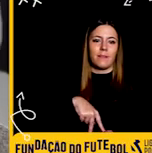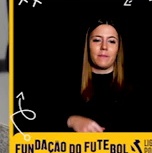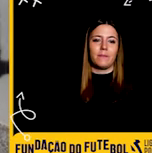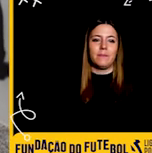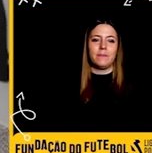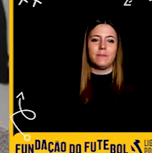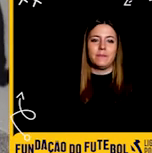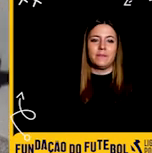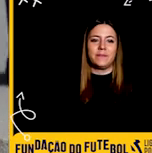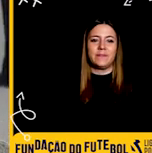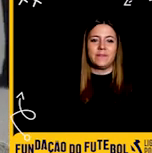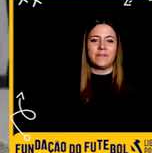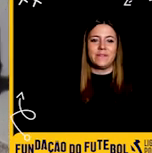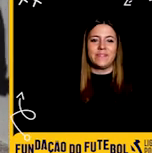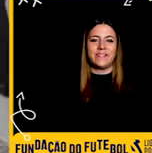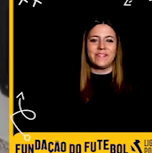Ok.